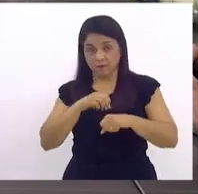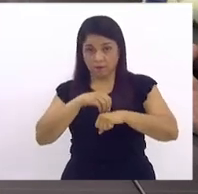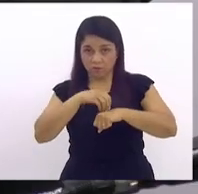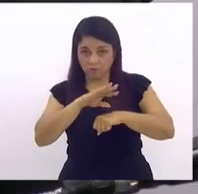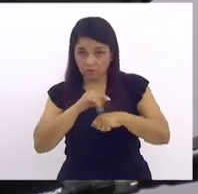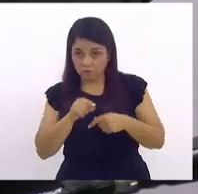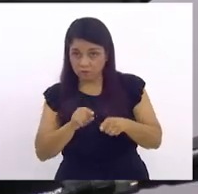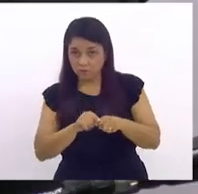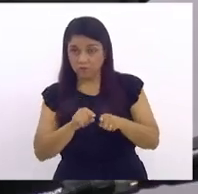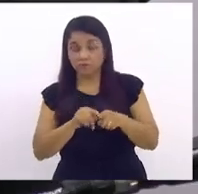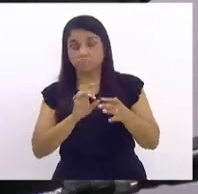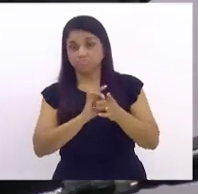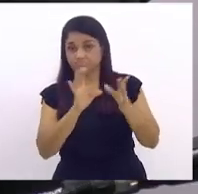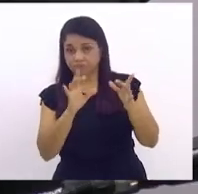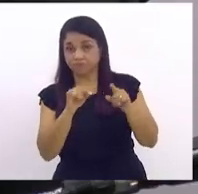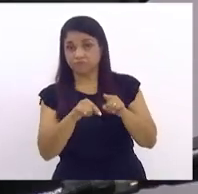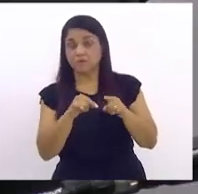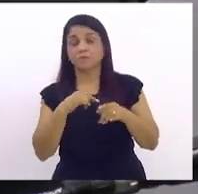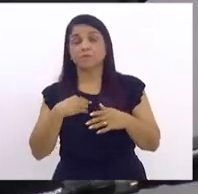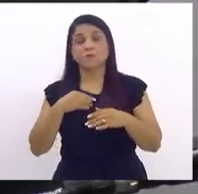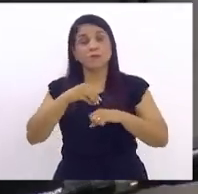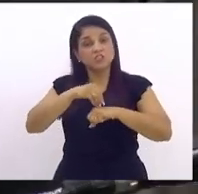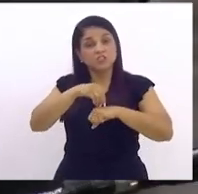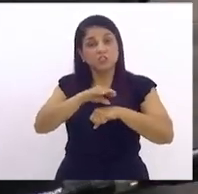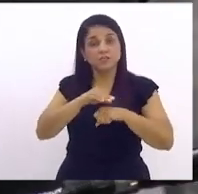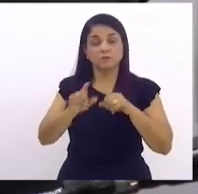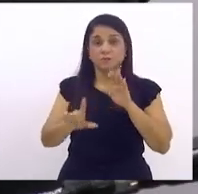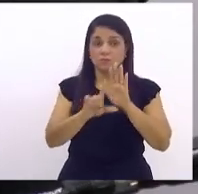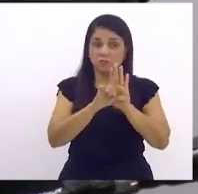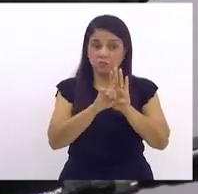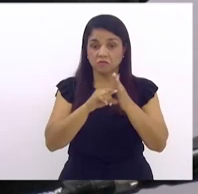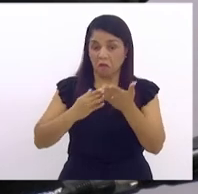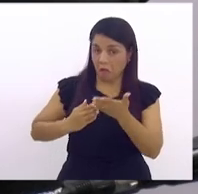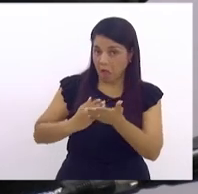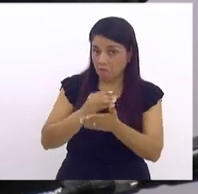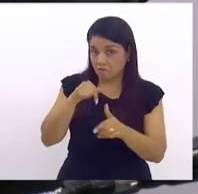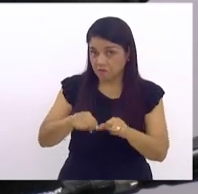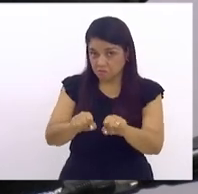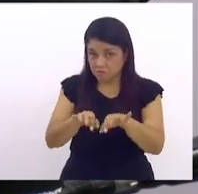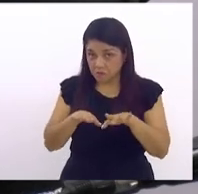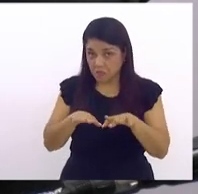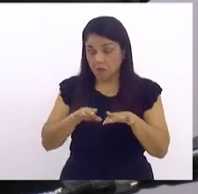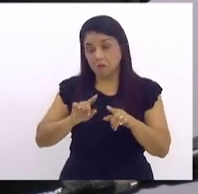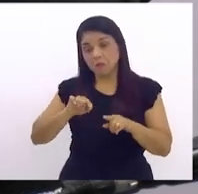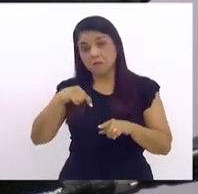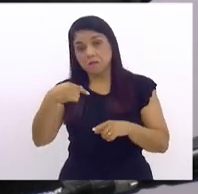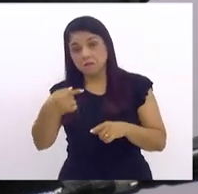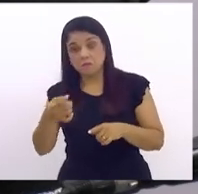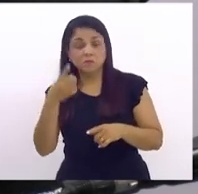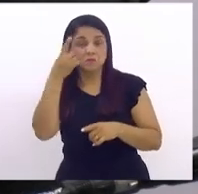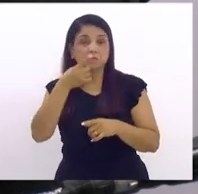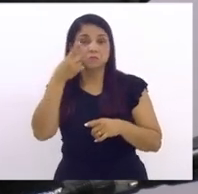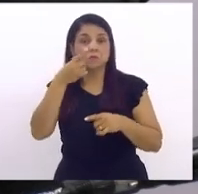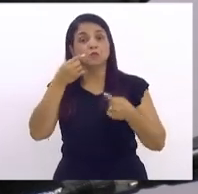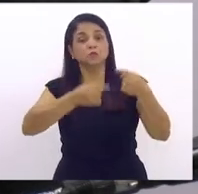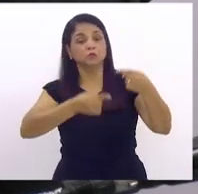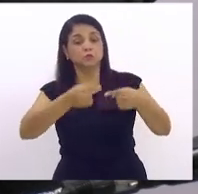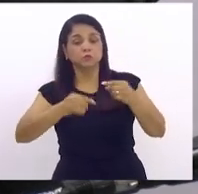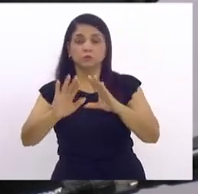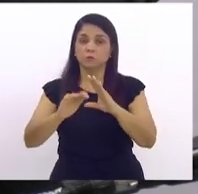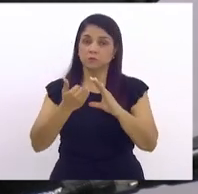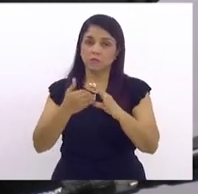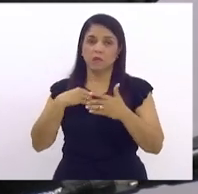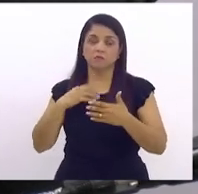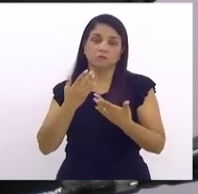faça uma indicação legislativa, seja aprovada em plenário, e depois cada deputado discuta com o governo o envio ou não daquela mensagem, em quais